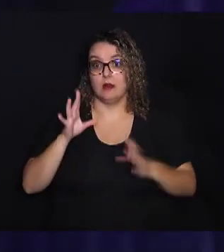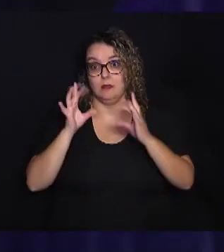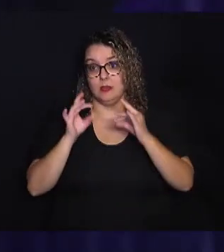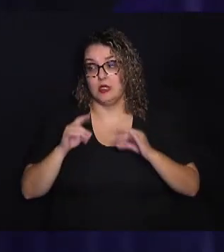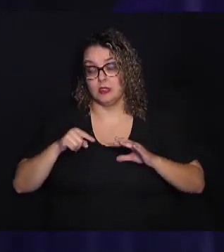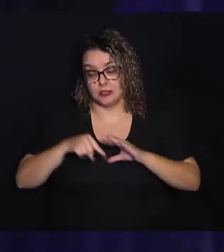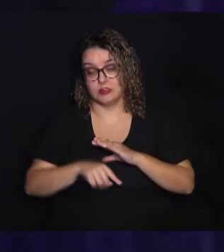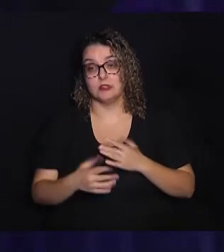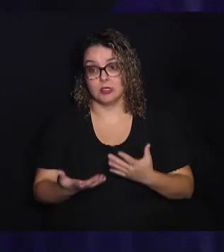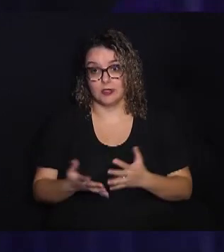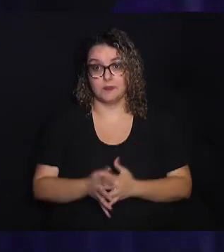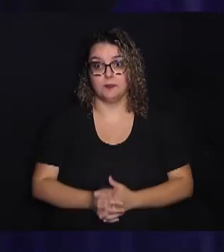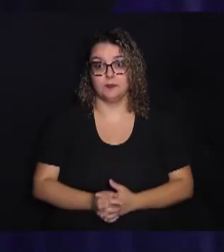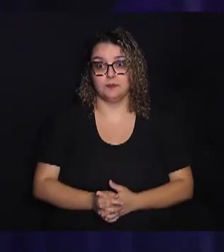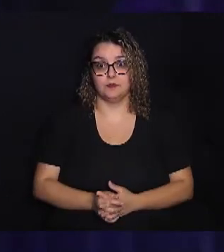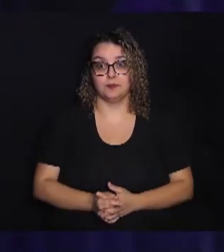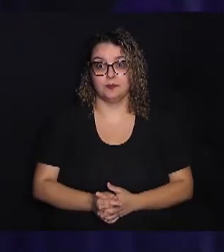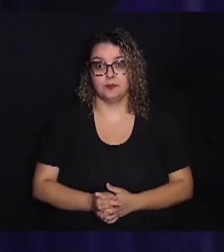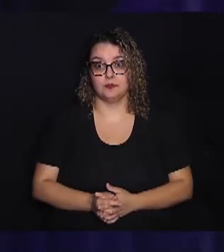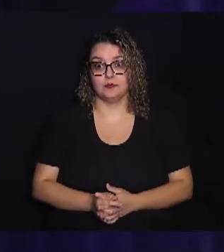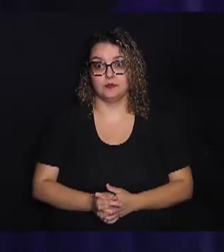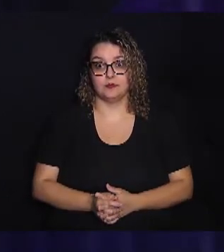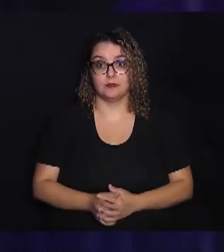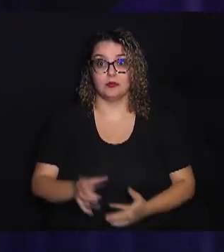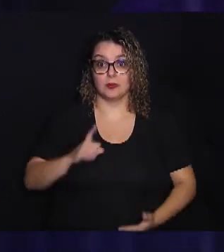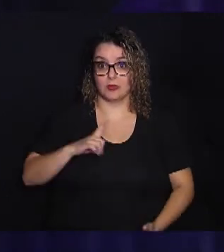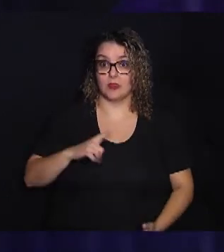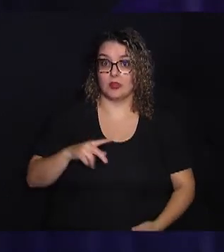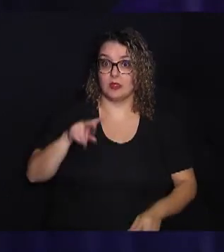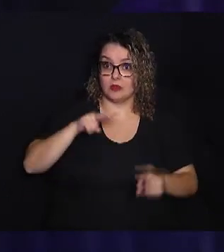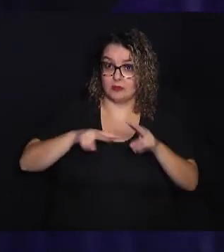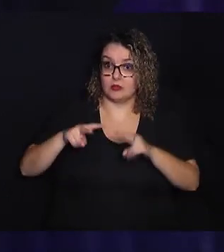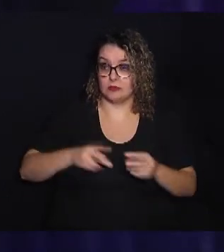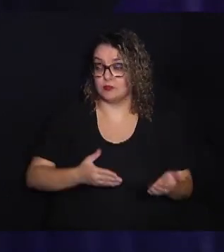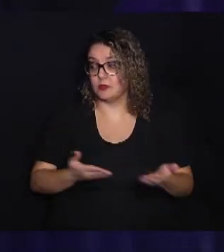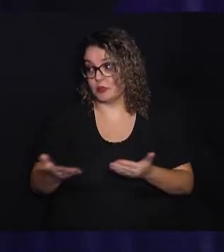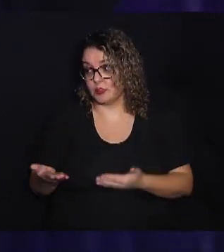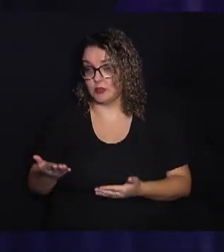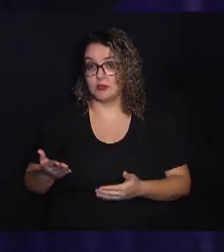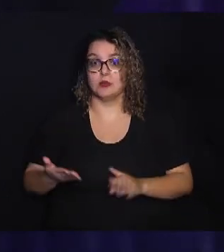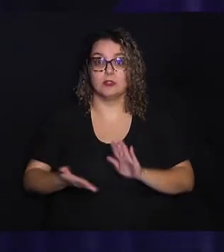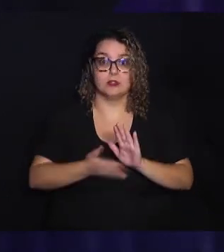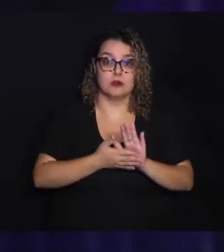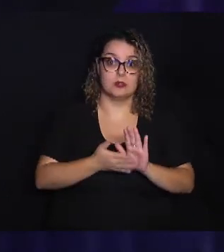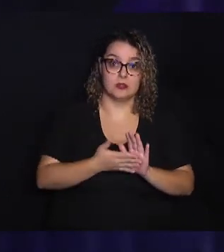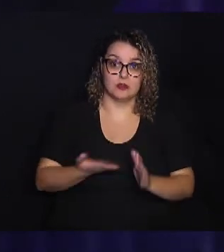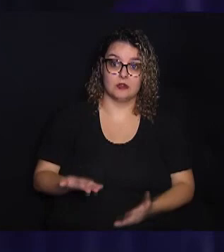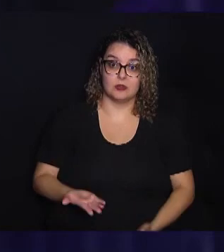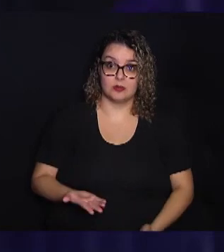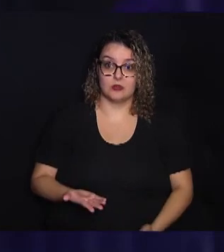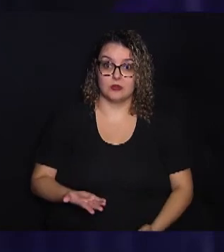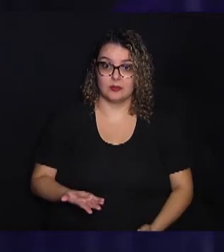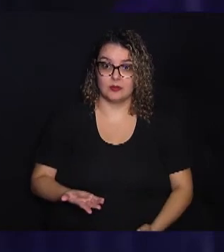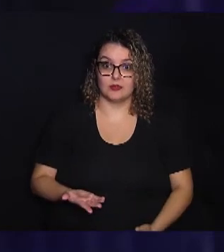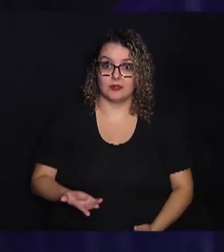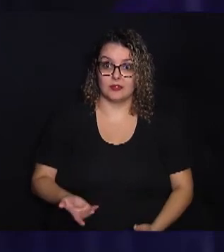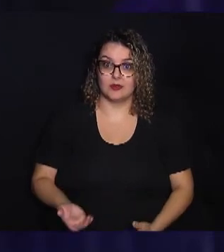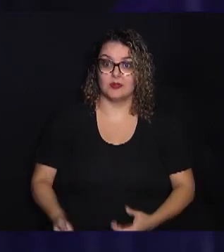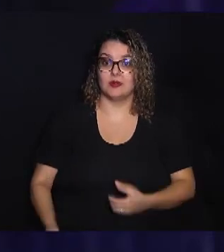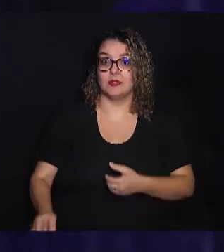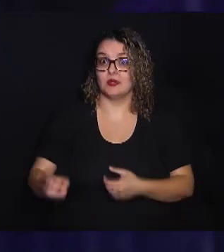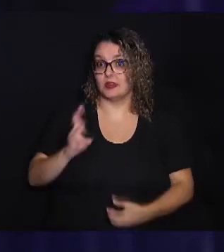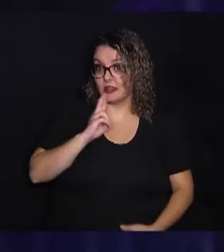né? E a gente tem visto cada vez mais espetáculos com essa proposta e o retorno disso, né?